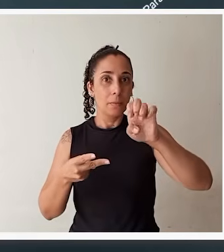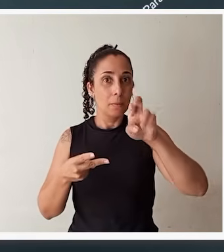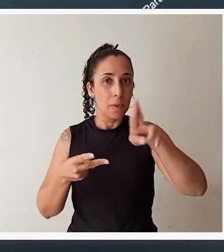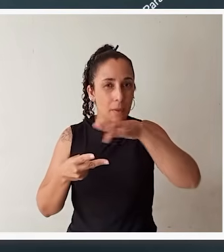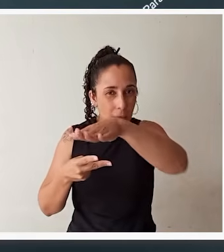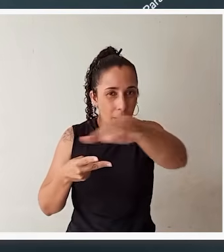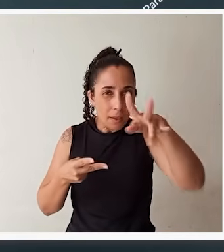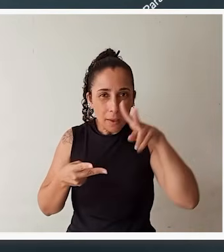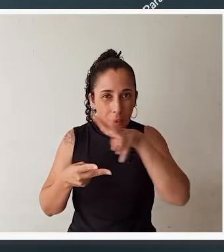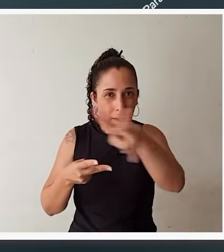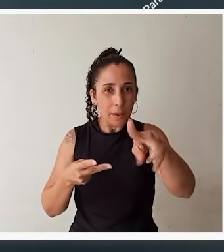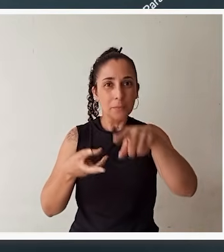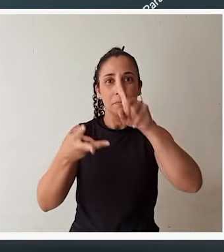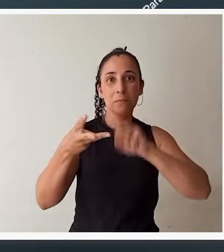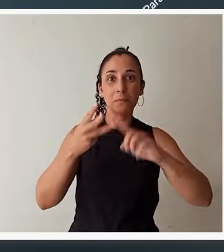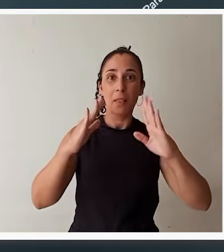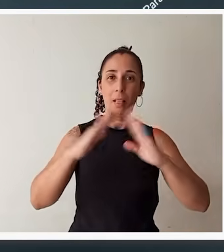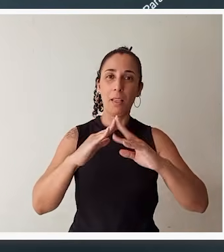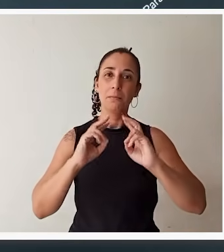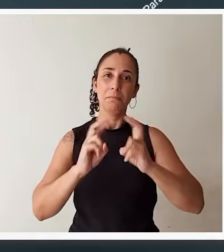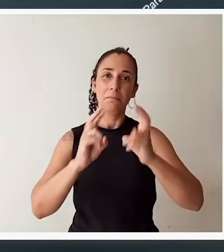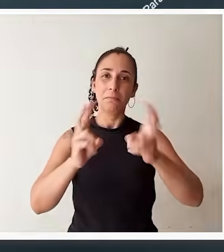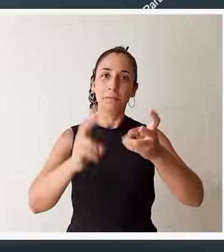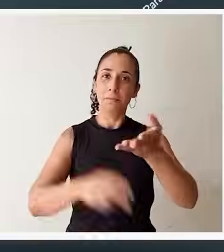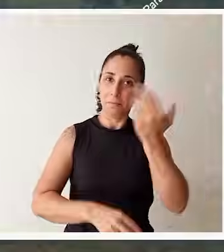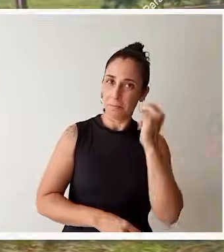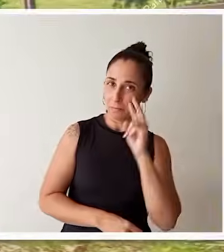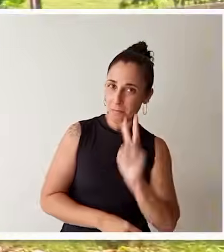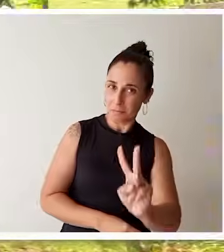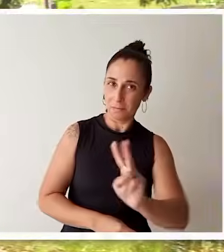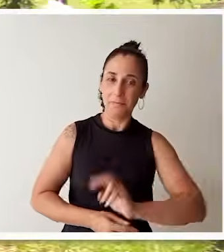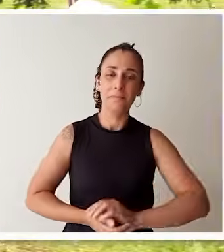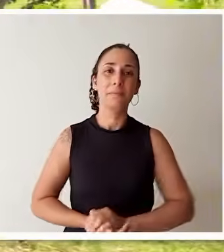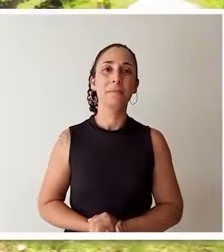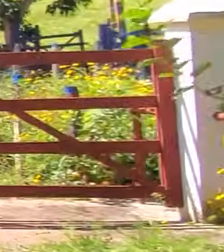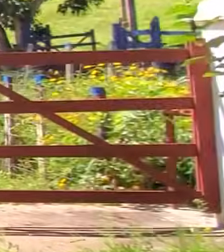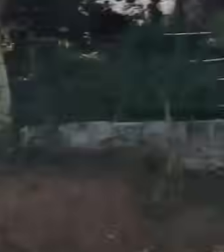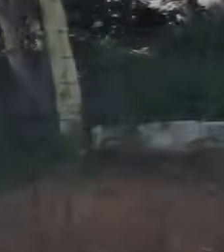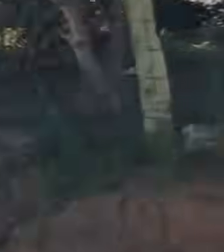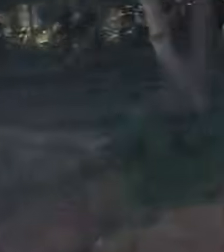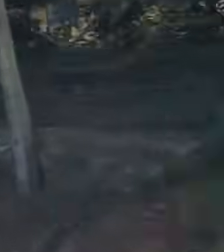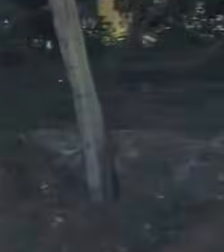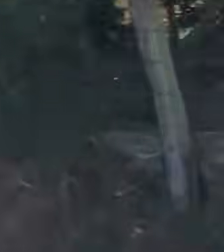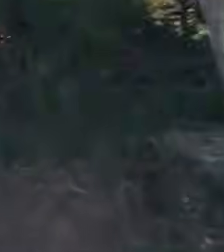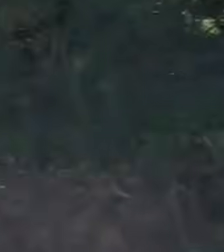Chiador e a estação ferroviária. Vamos conferir.